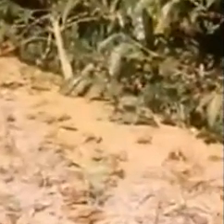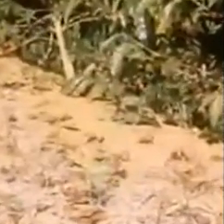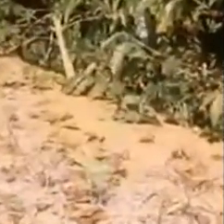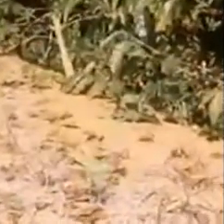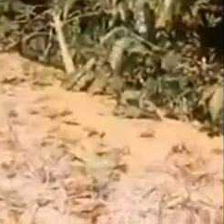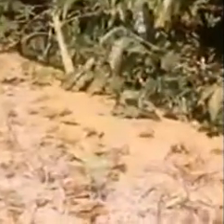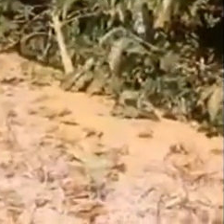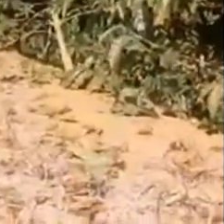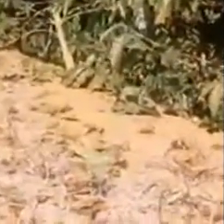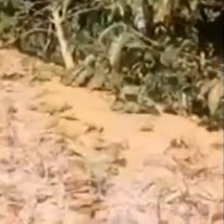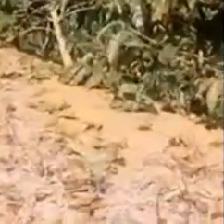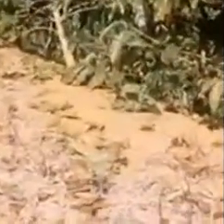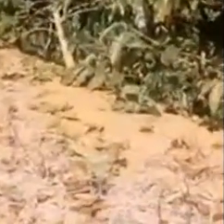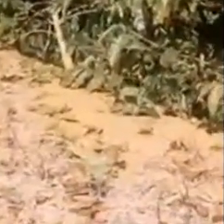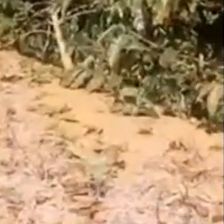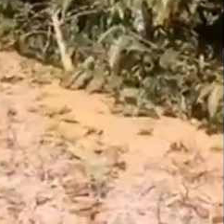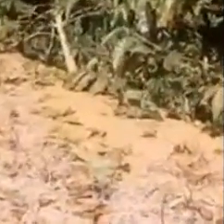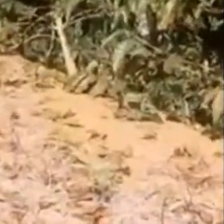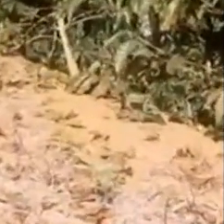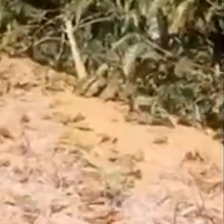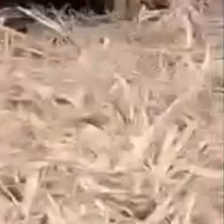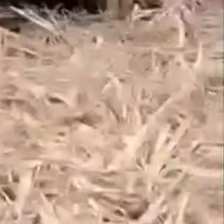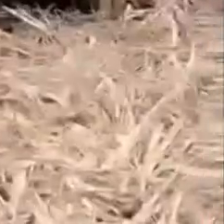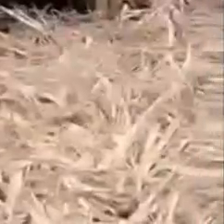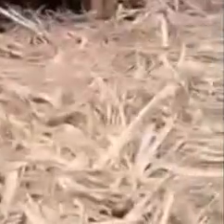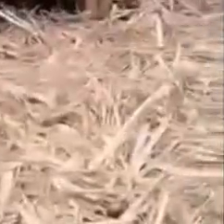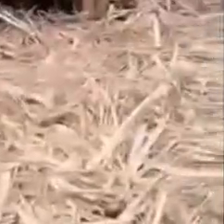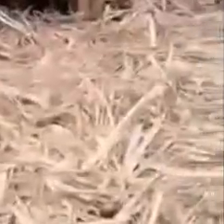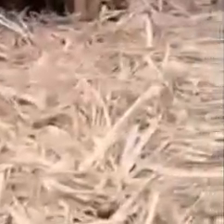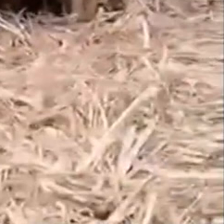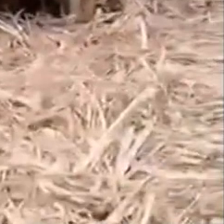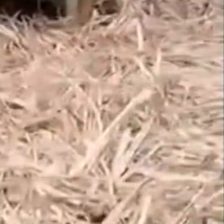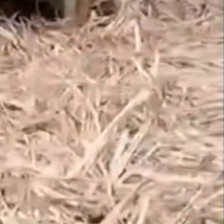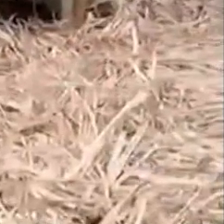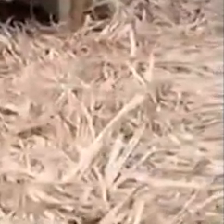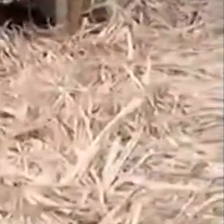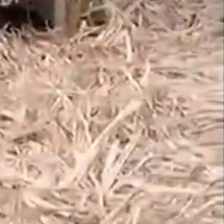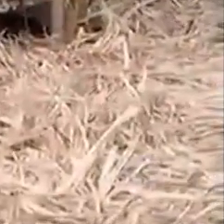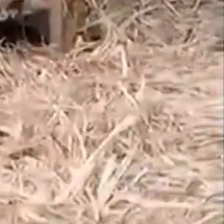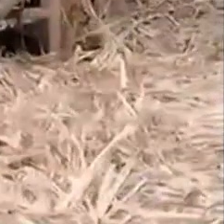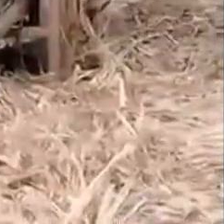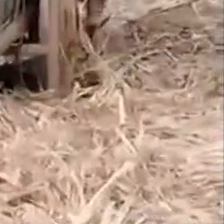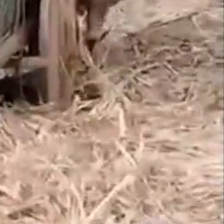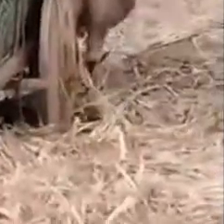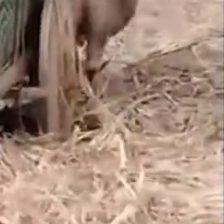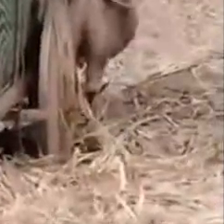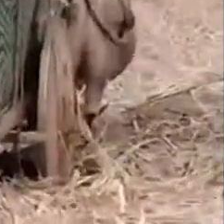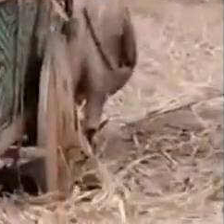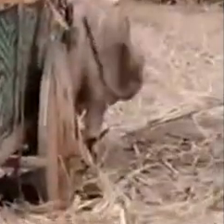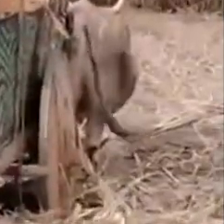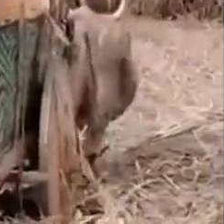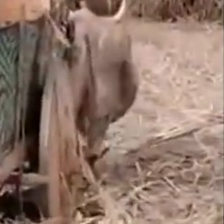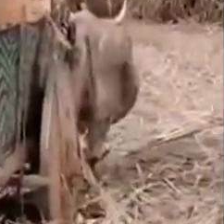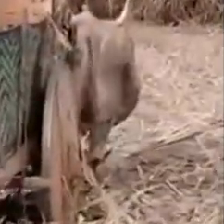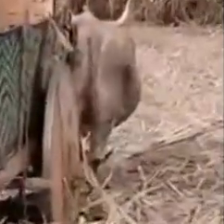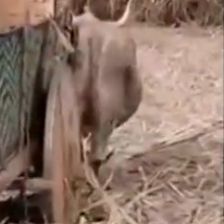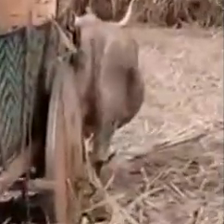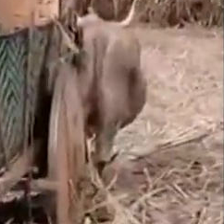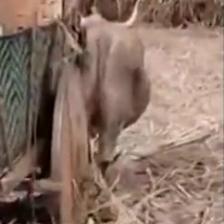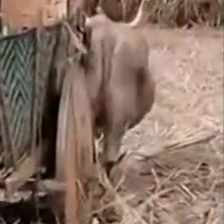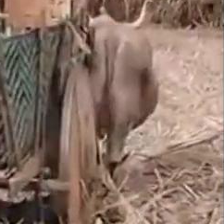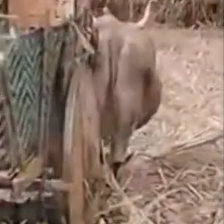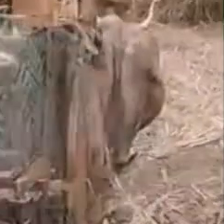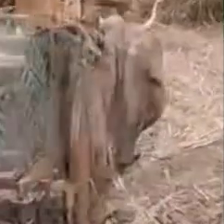e muitas vezes chega na cidade não consegue é o objetivo né acaba voltando pro meio Rural mas sem